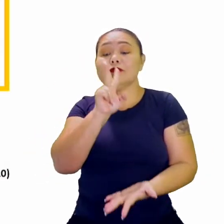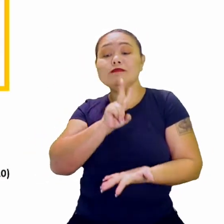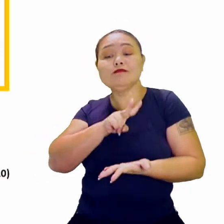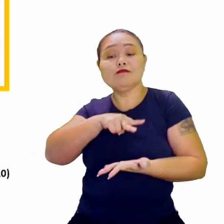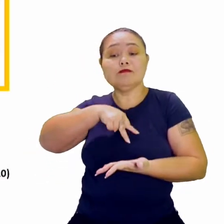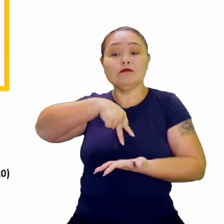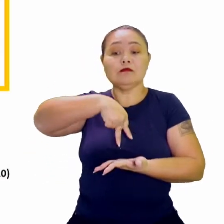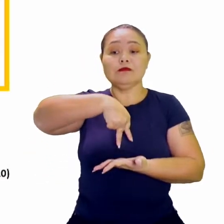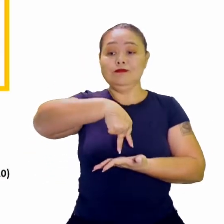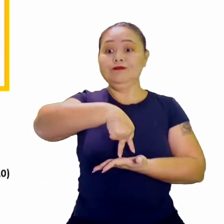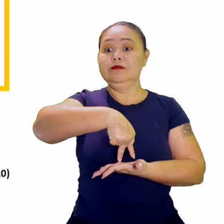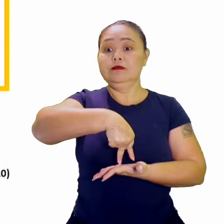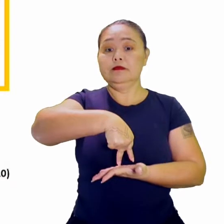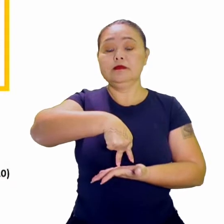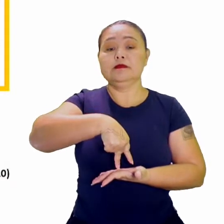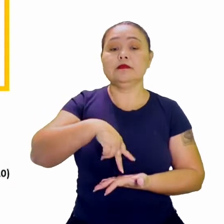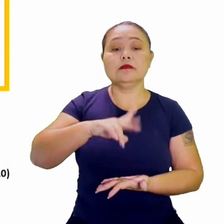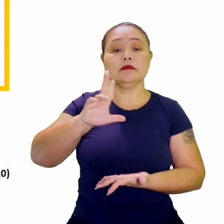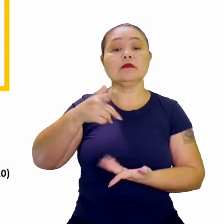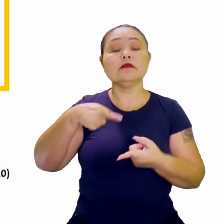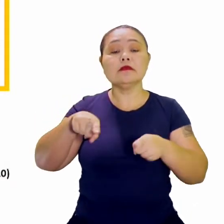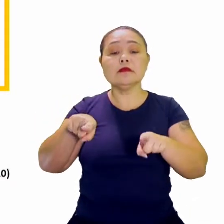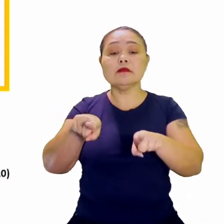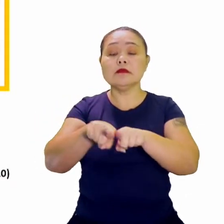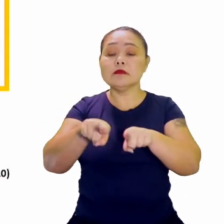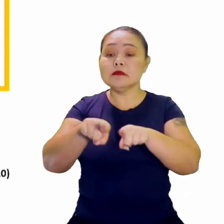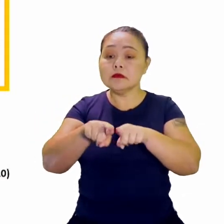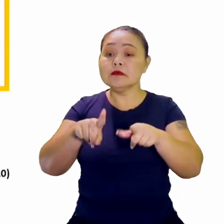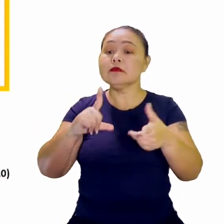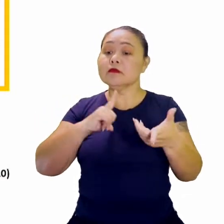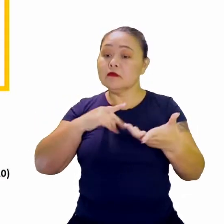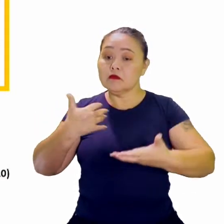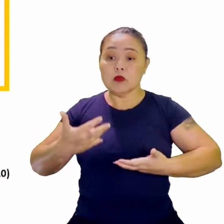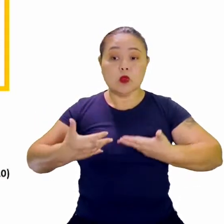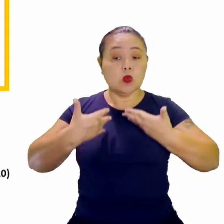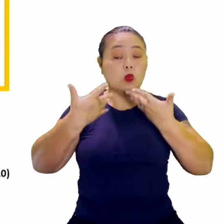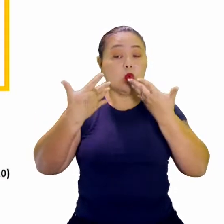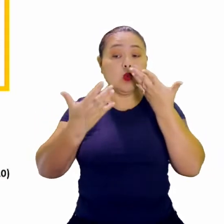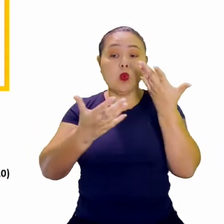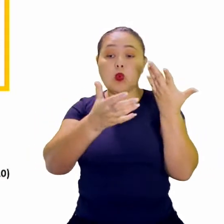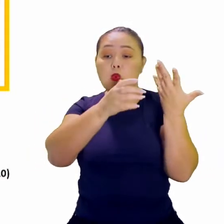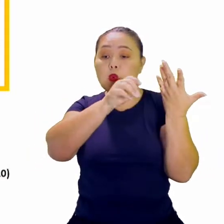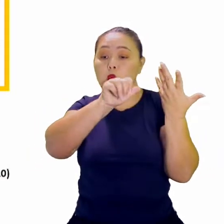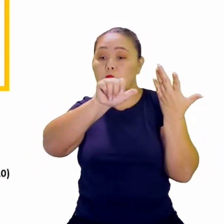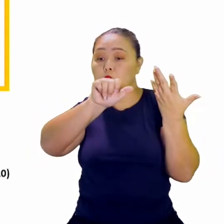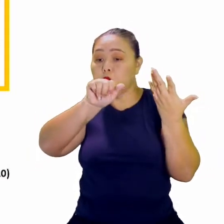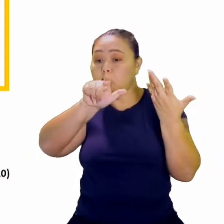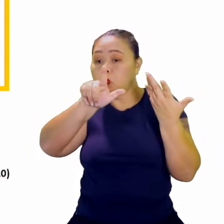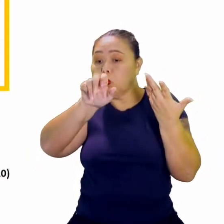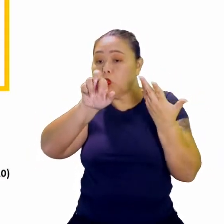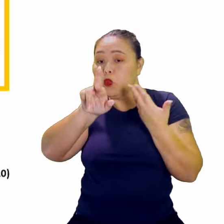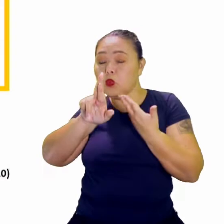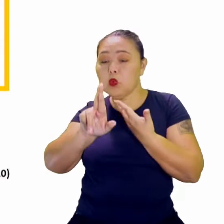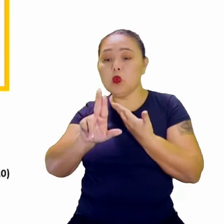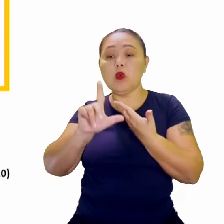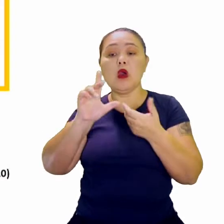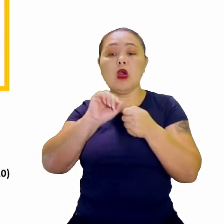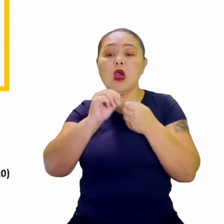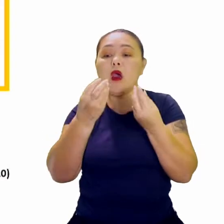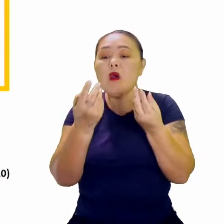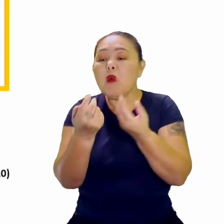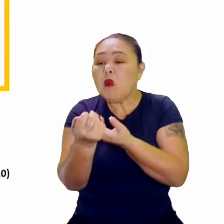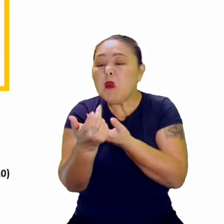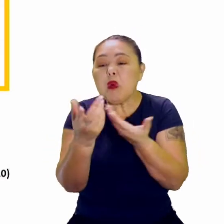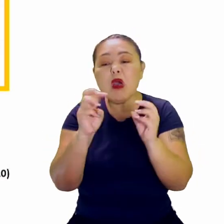o peso do seu corpo, né? Também vai te ajudar na produção de calor. Então, quando você tem ali pouca